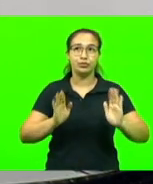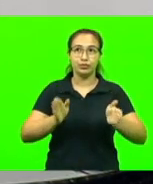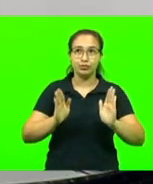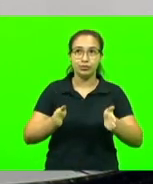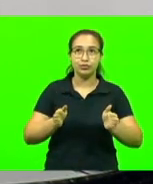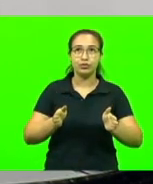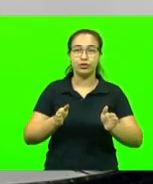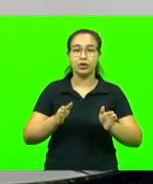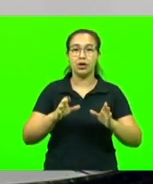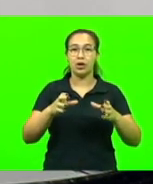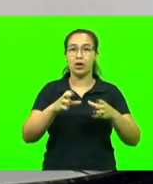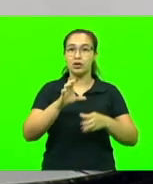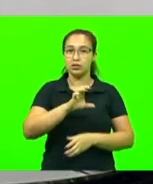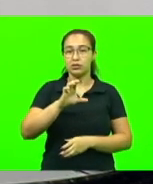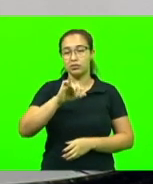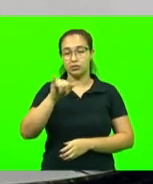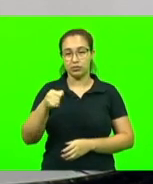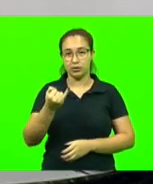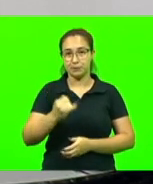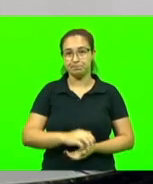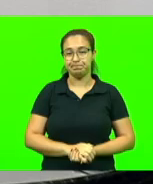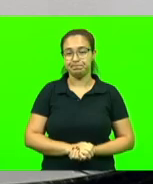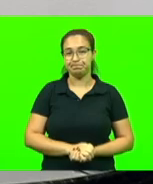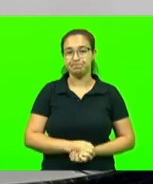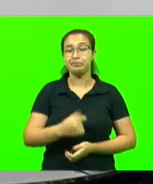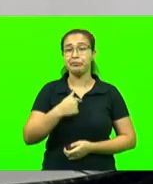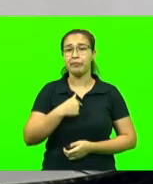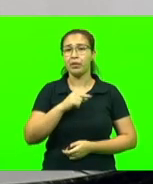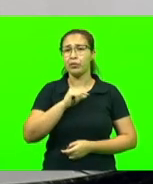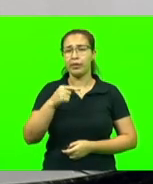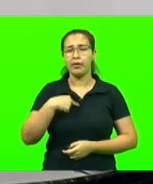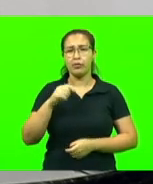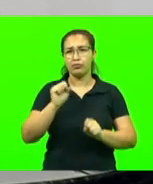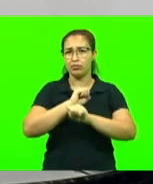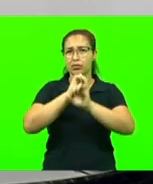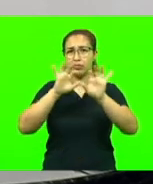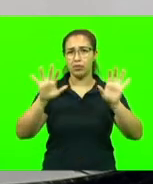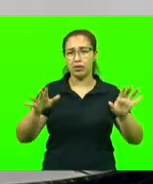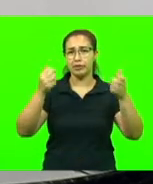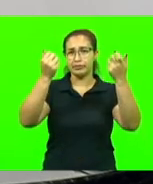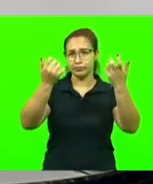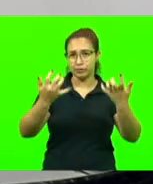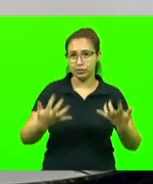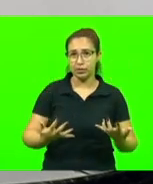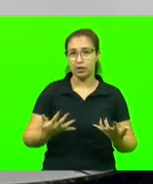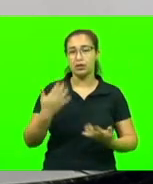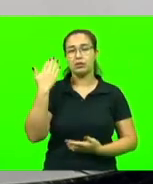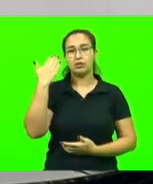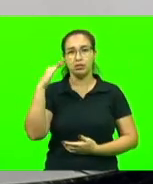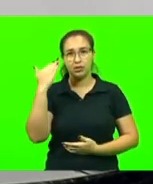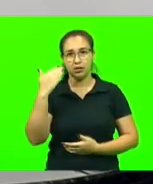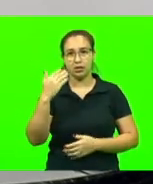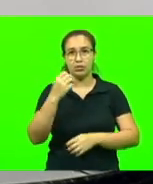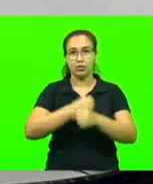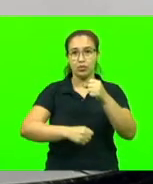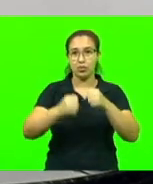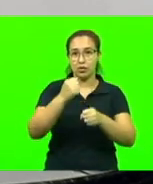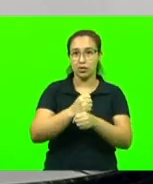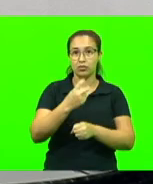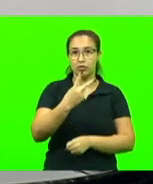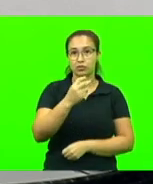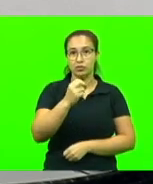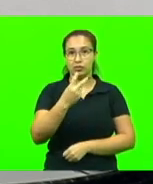na CCJ, né? Eu quero dizer a vocês, francamente, que entendo que no fim do ano passado nós não tivemos